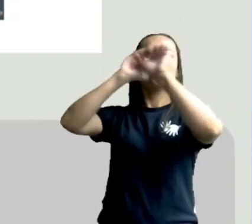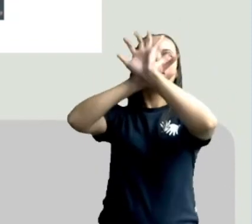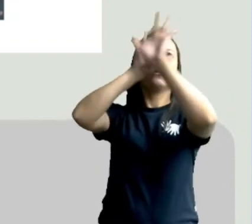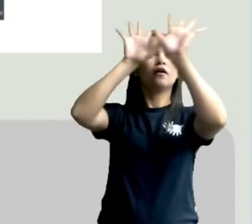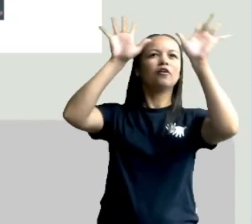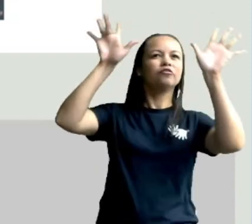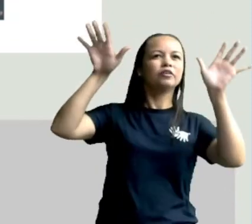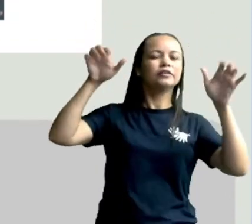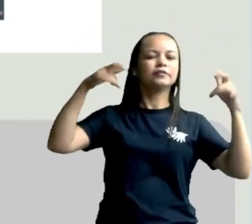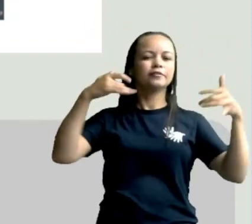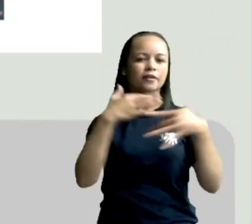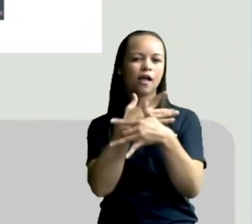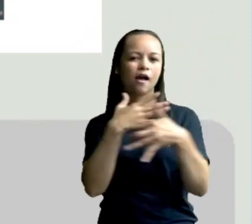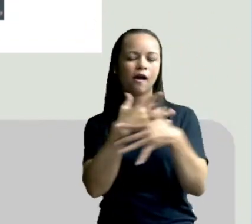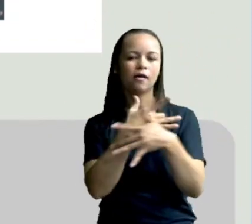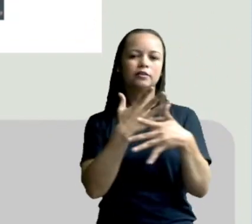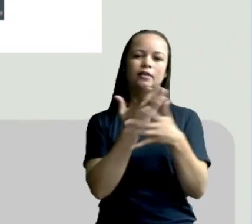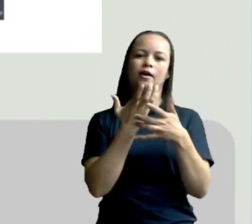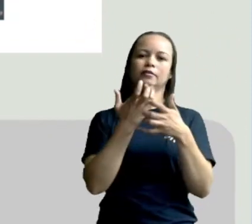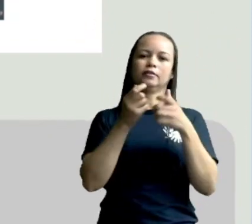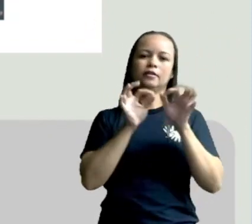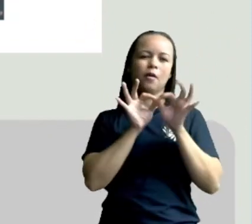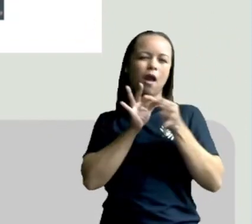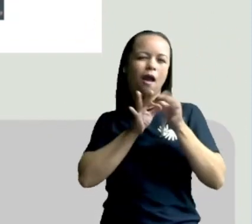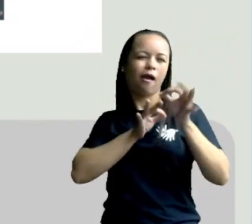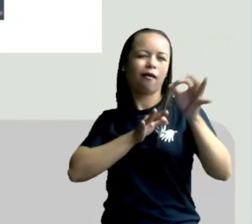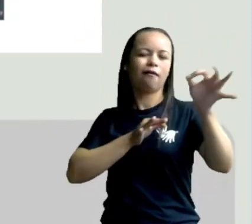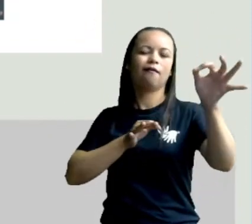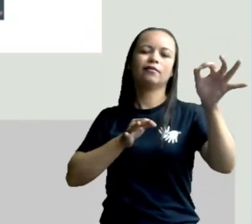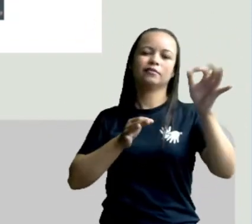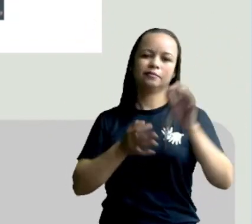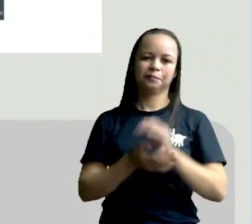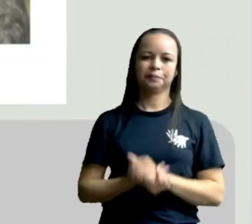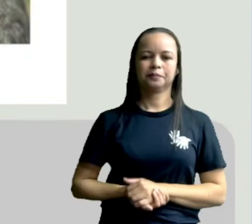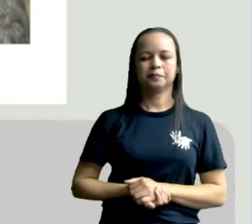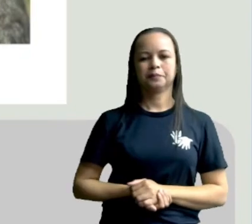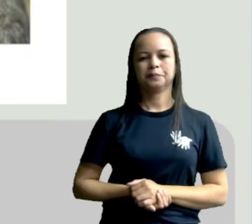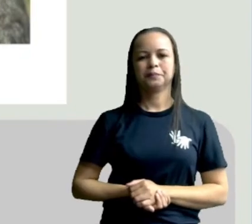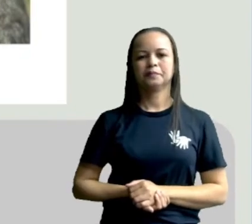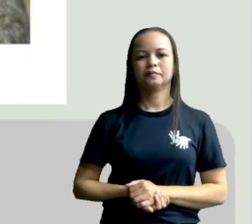na cidade que se perde no horizonte.